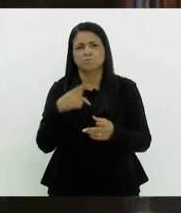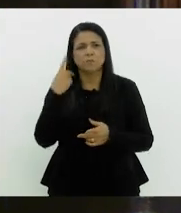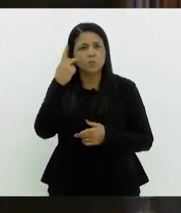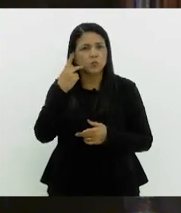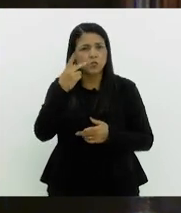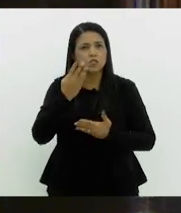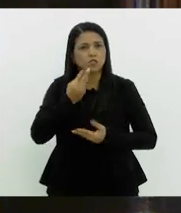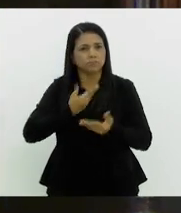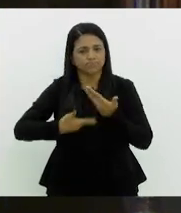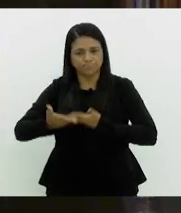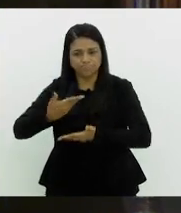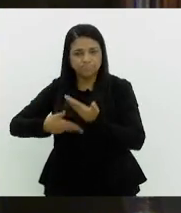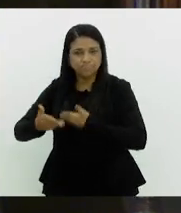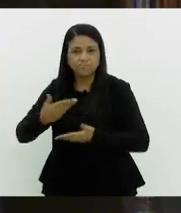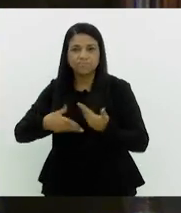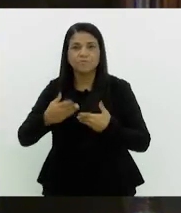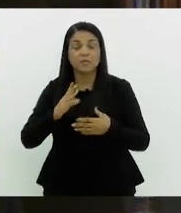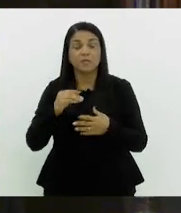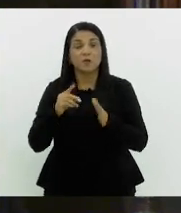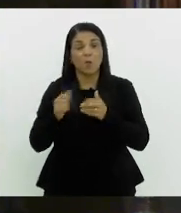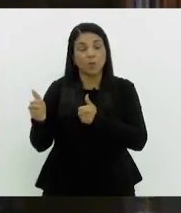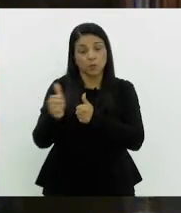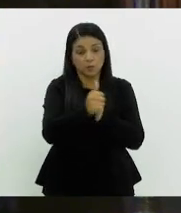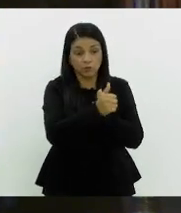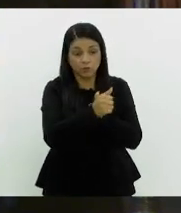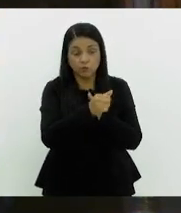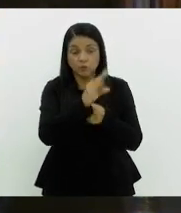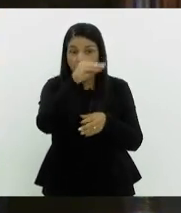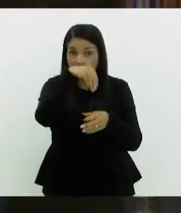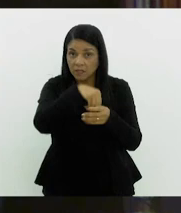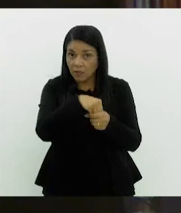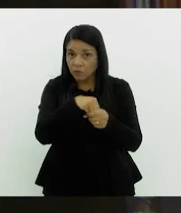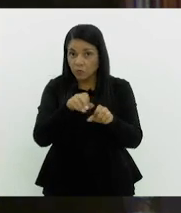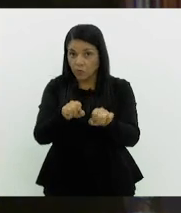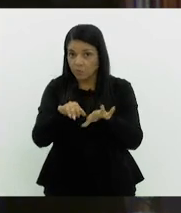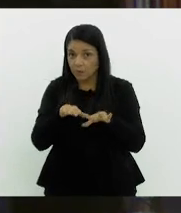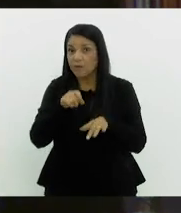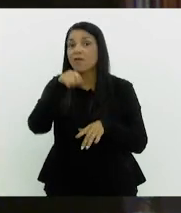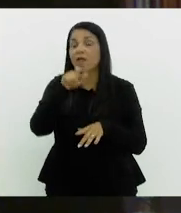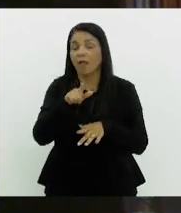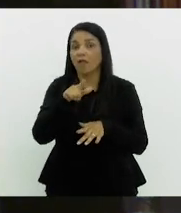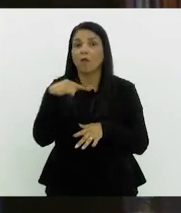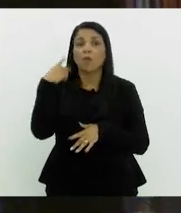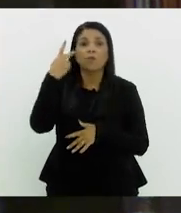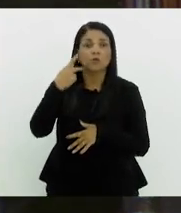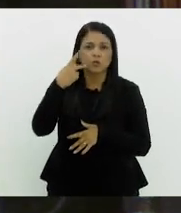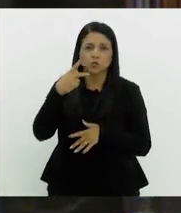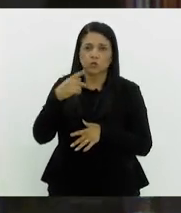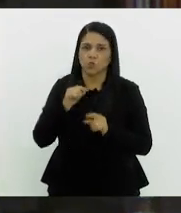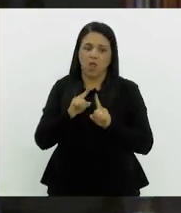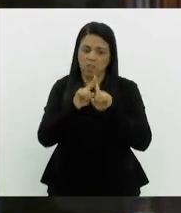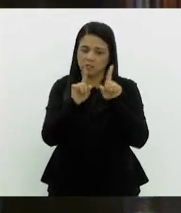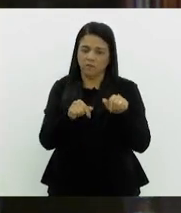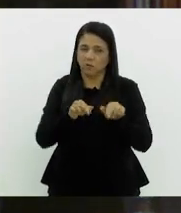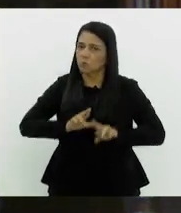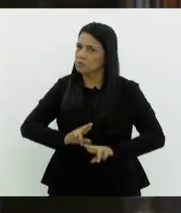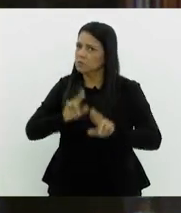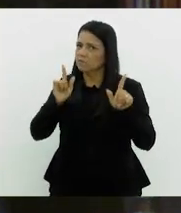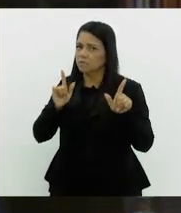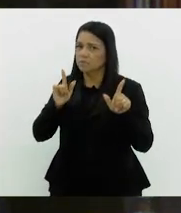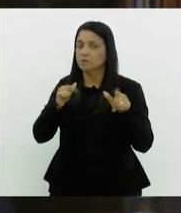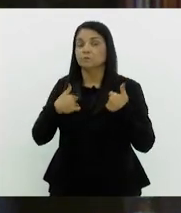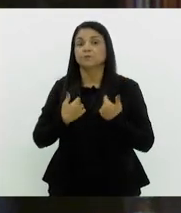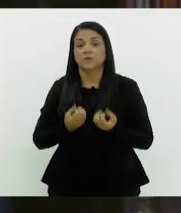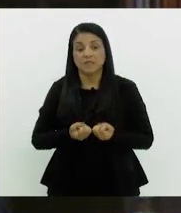que o protagonista dentro do parlamento é o político, não é o servidor da área técnica. Porém, para uma